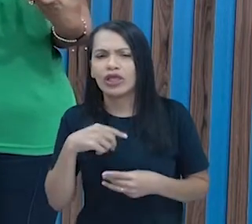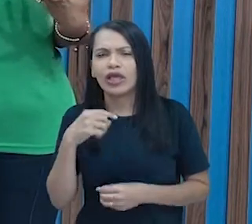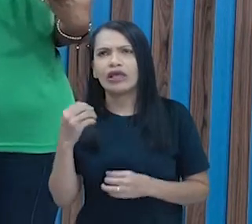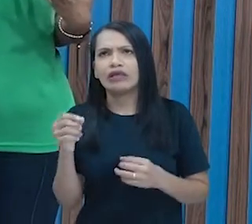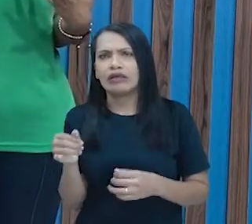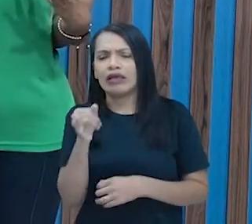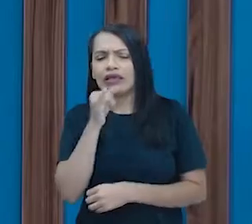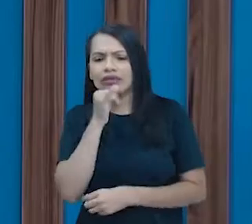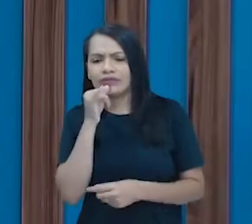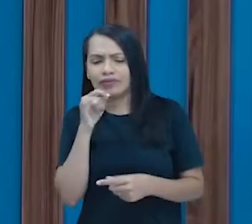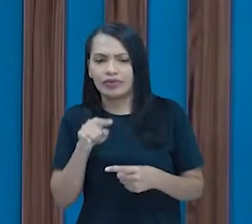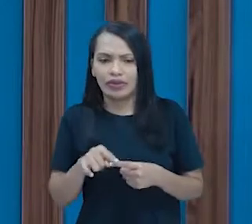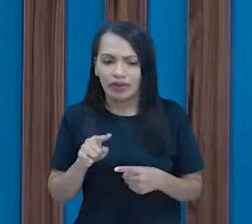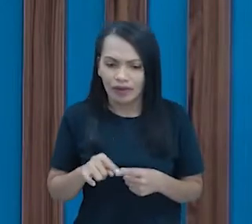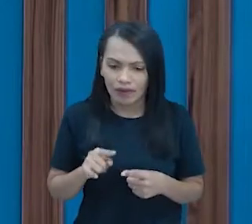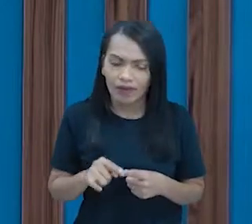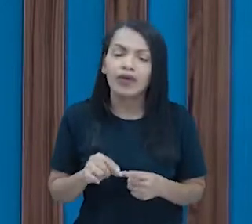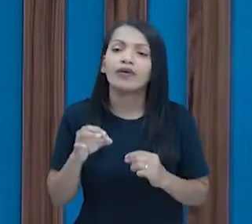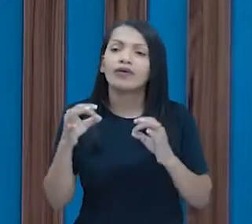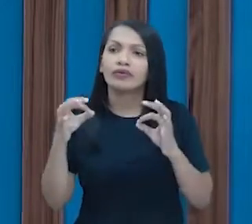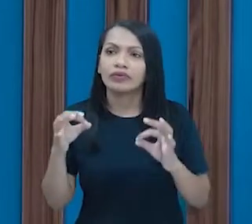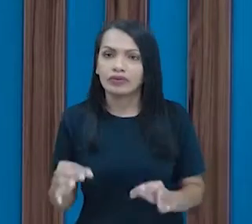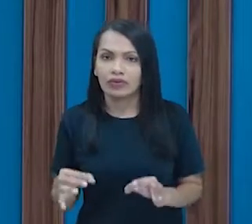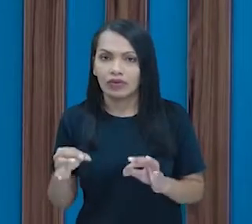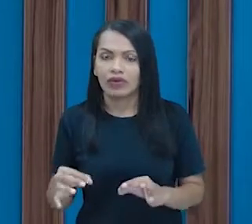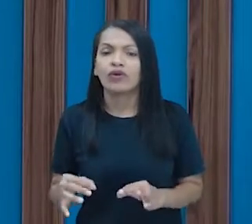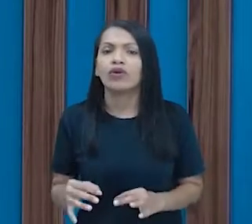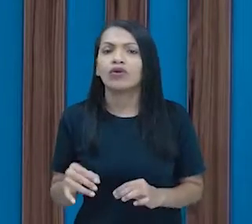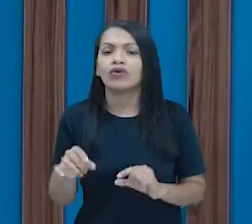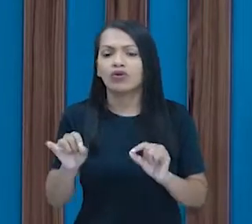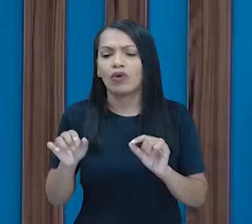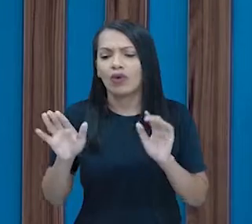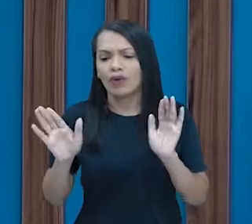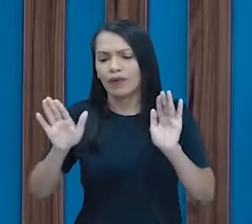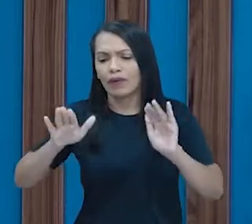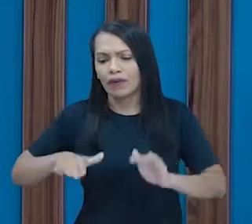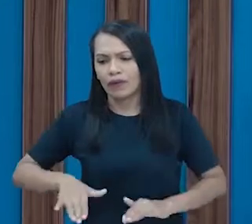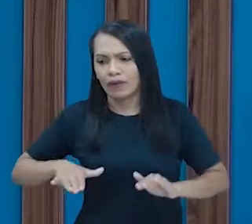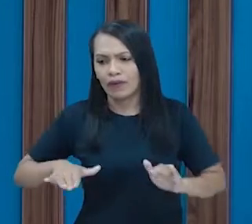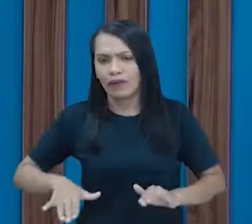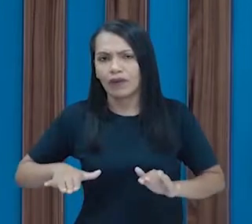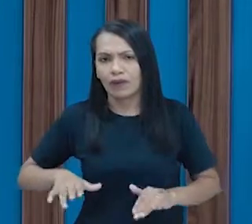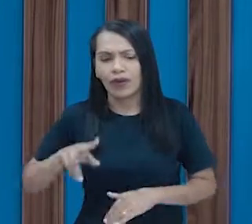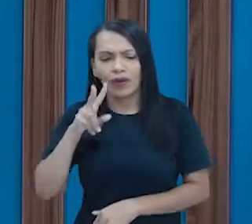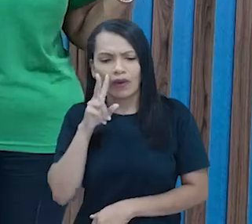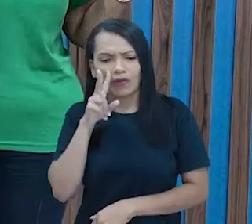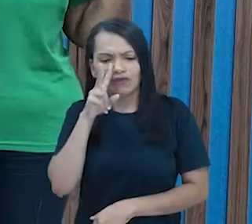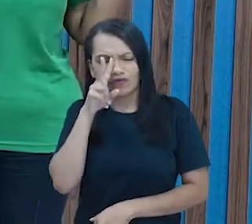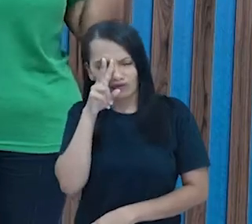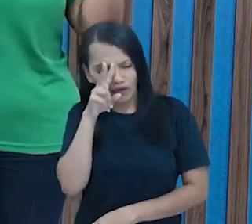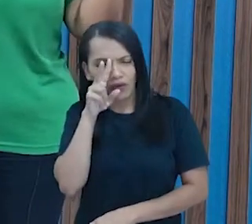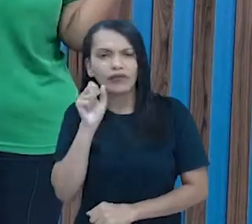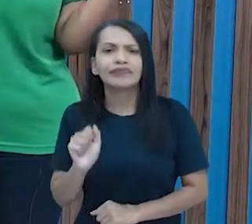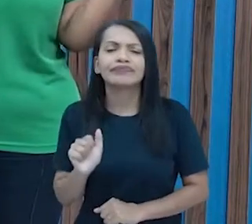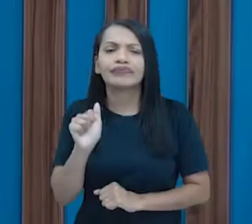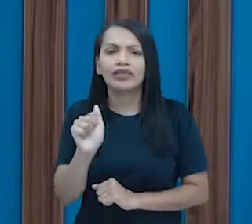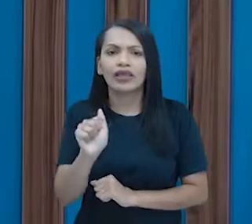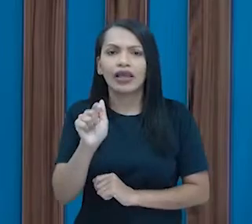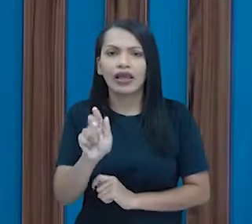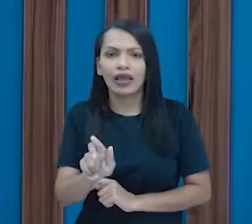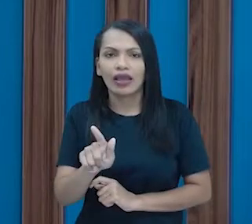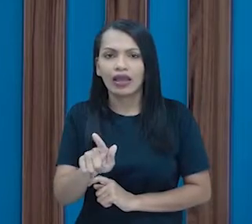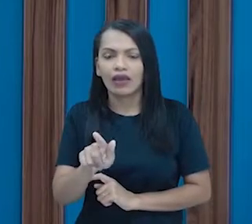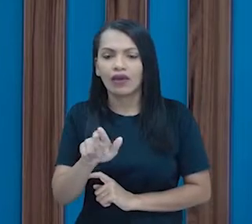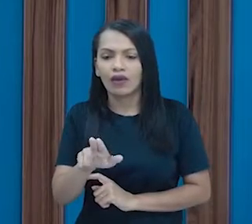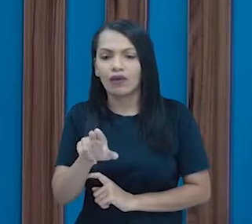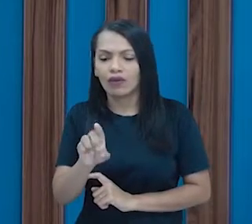Mais baixo, isso. O termo correto seria um tom mais baixo. Mais baixo. Isso. E o agudo, mais alto.